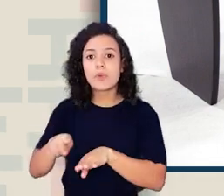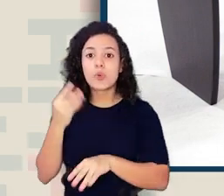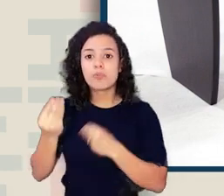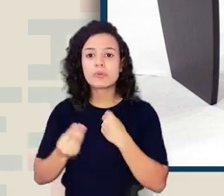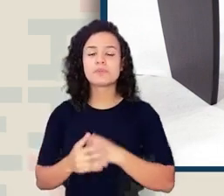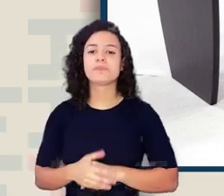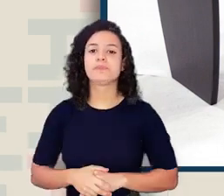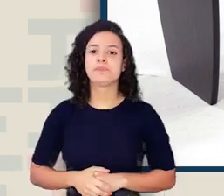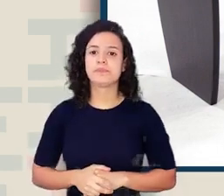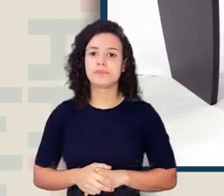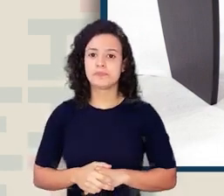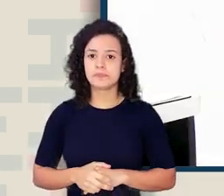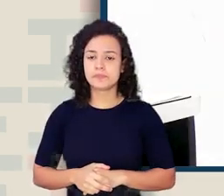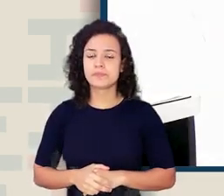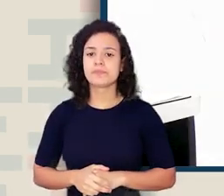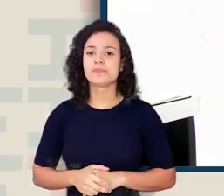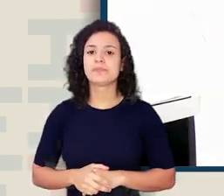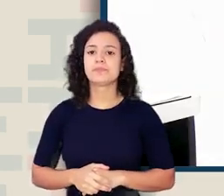no tambor.